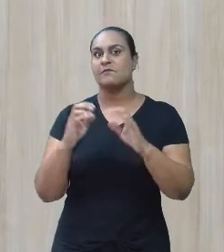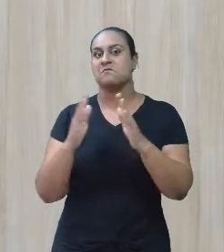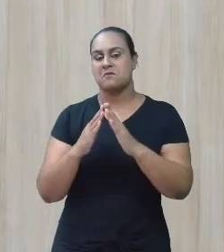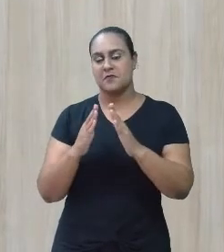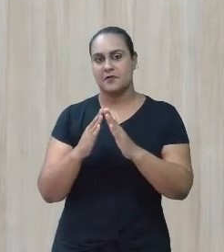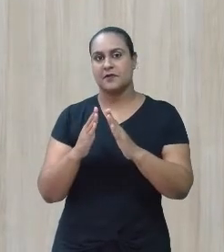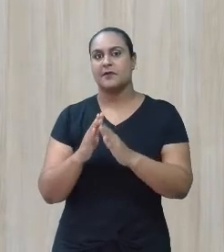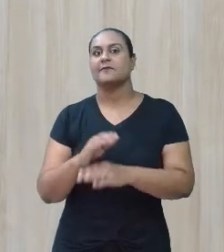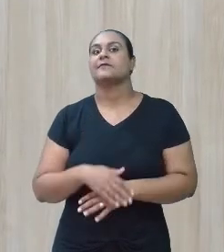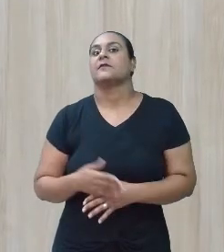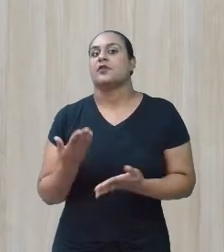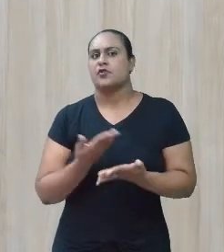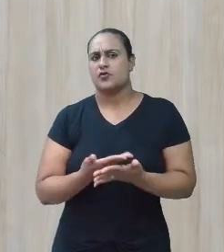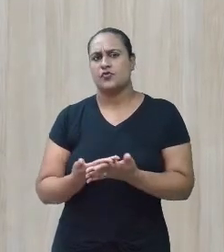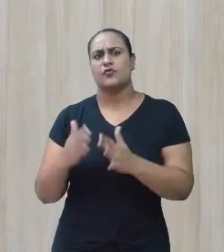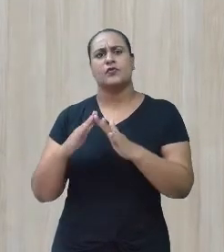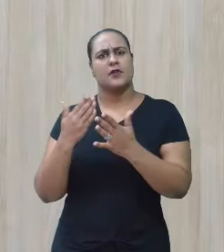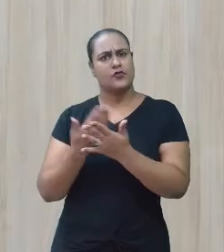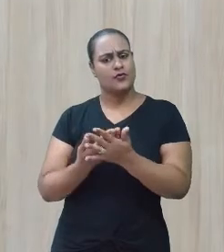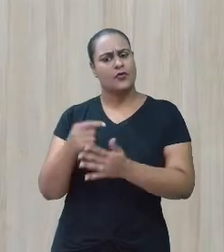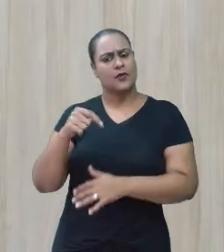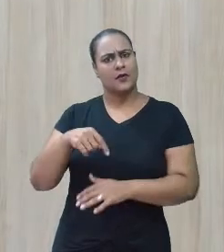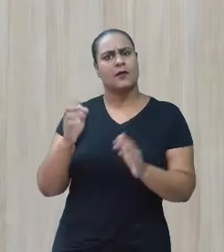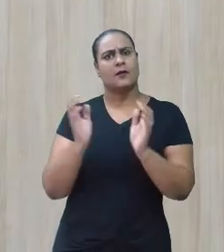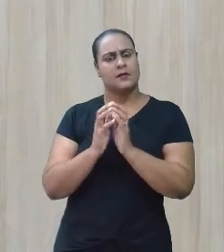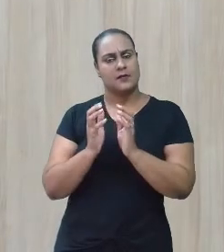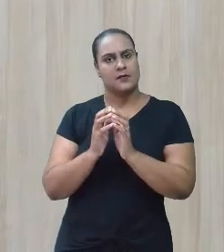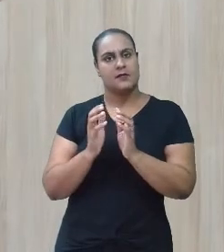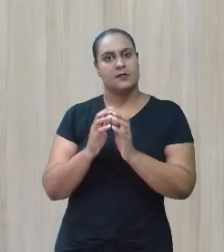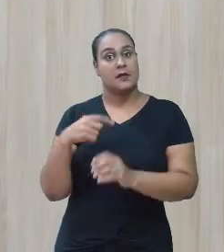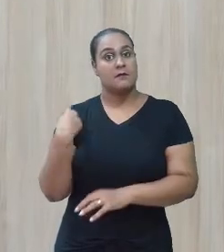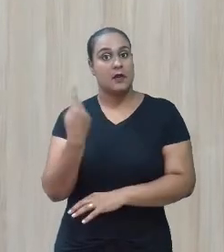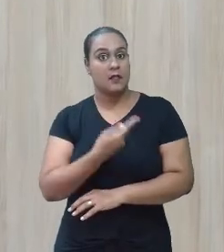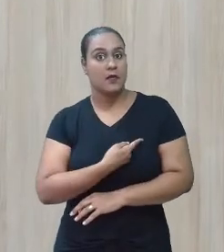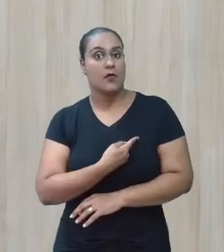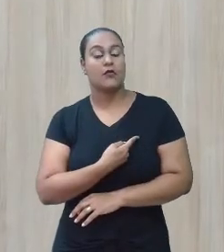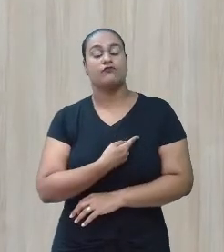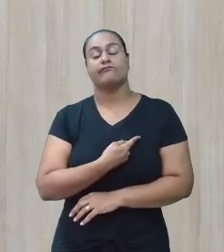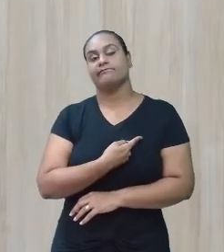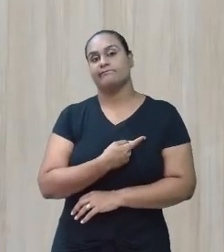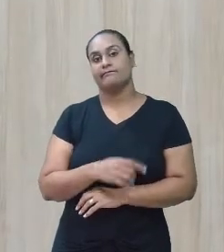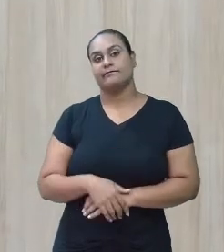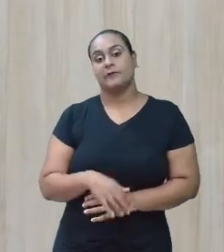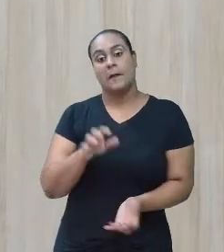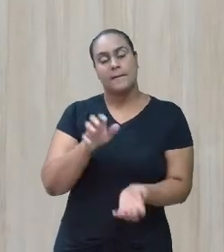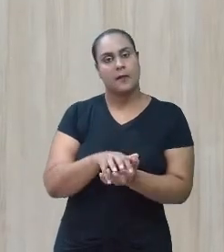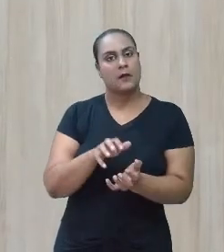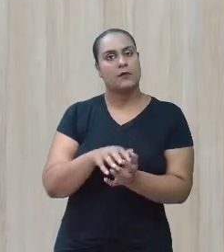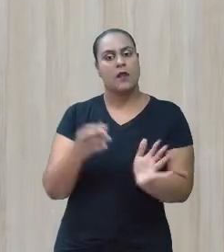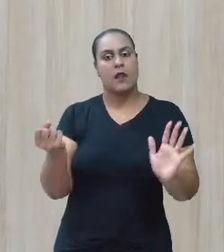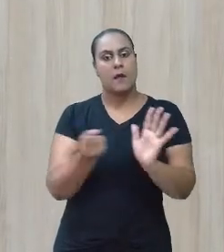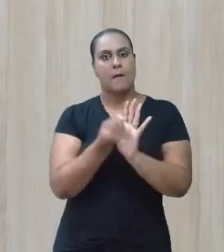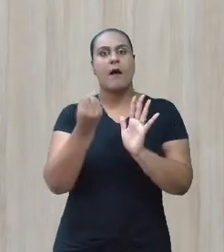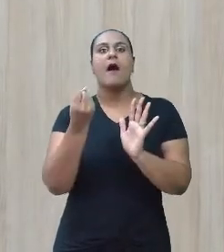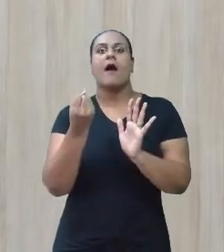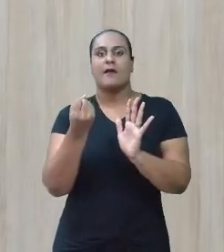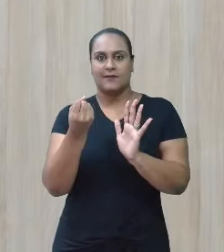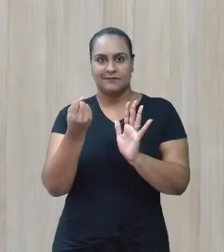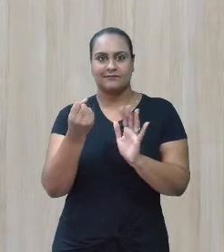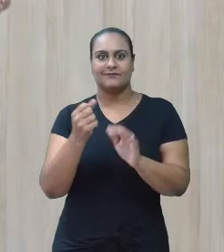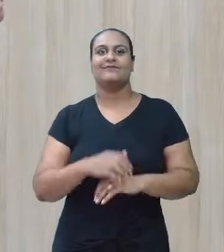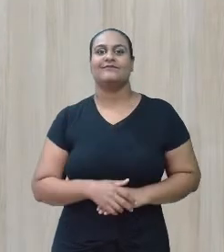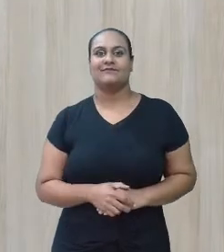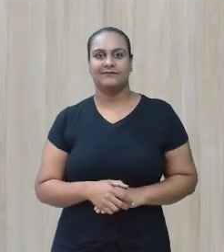Guararapes. E estudou aqui nas escolas de Recife também. Então, para nós pernambucanos, é um grande marco. Então, salve Paulo Freire, realmente,